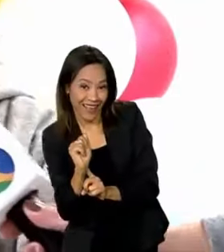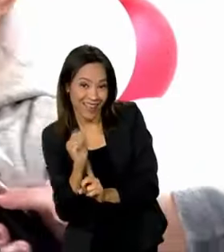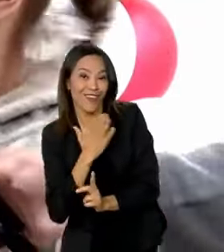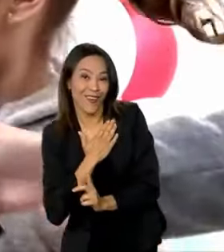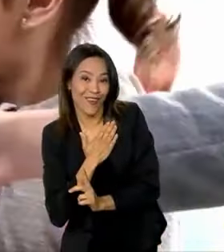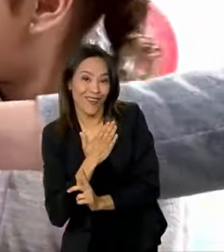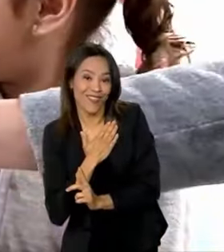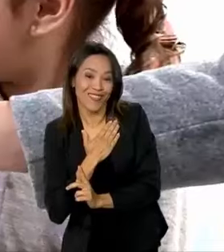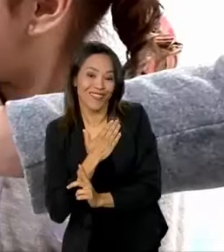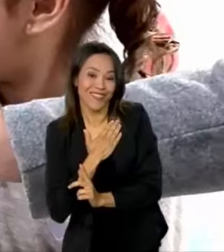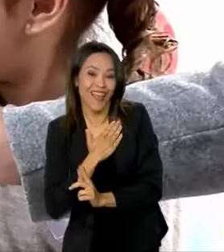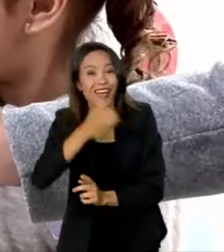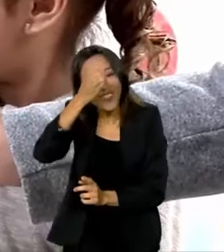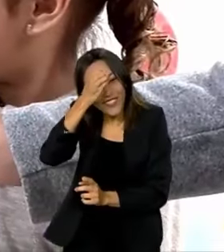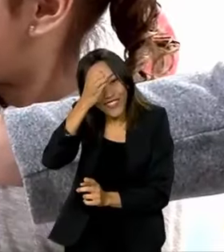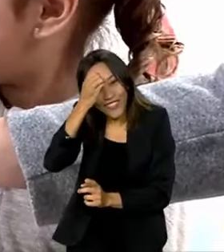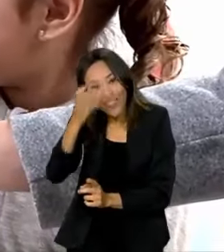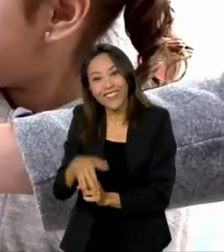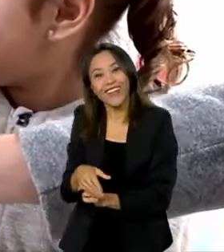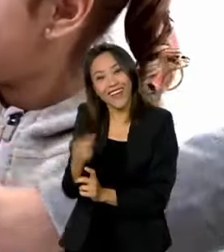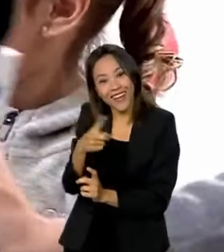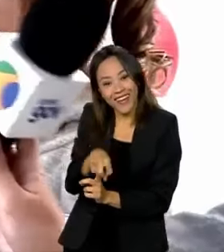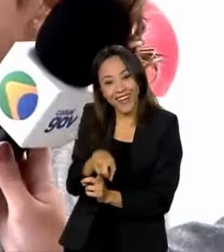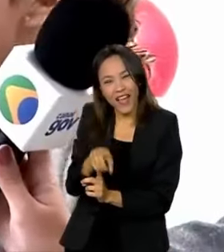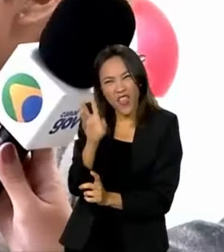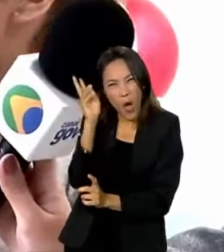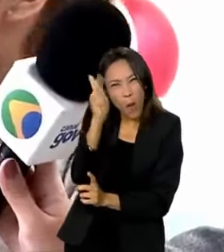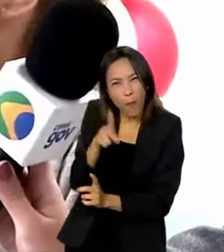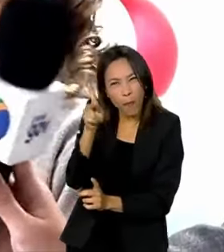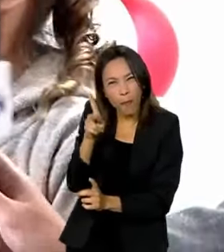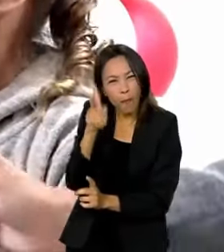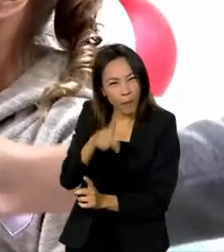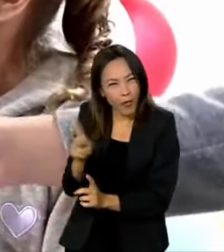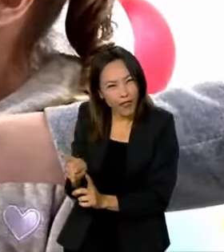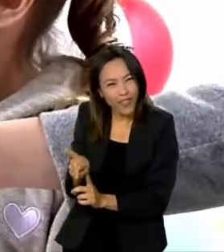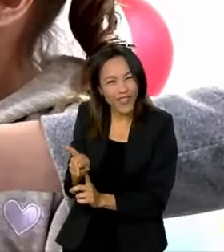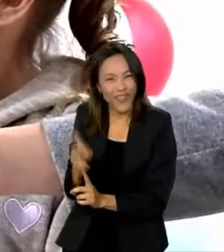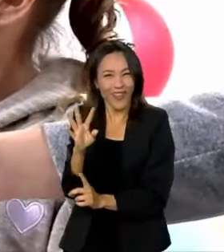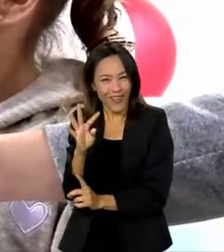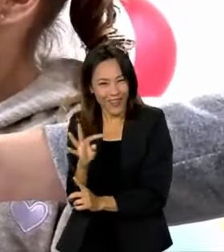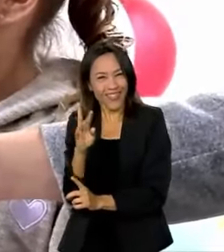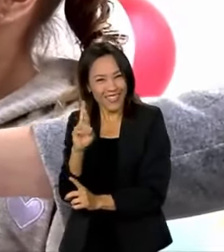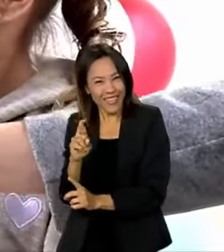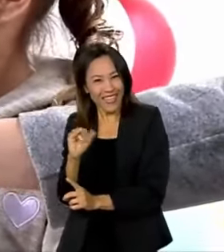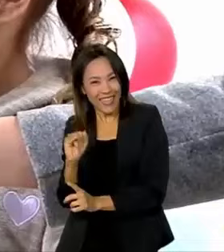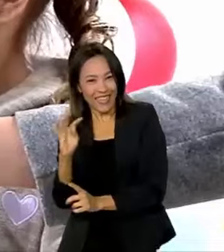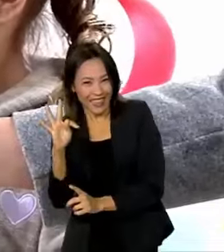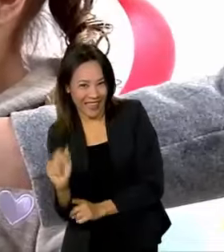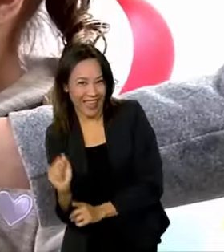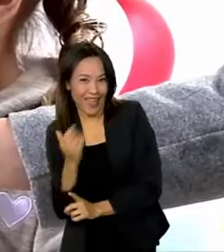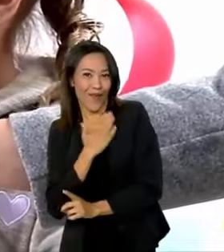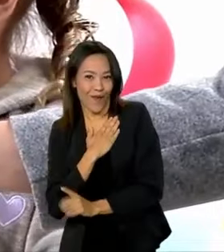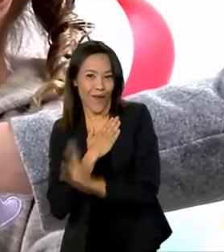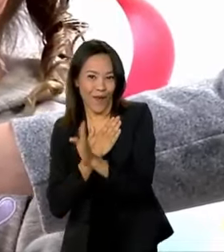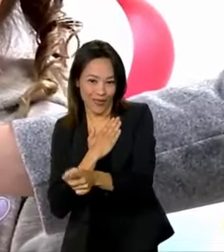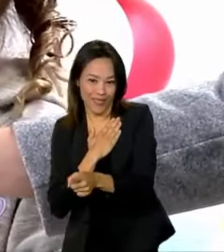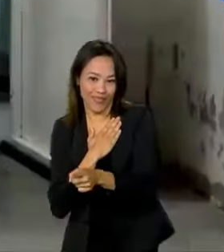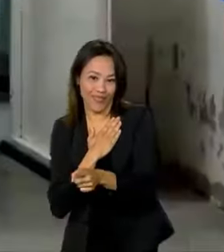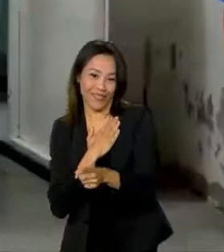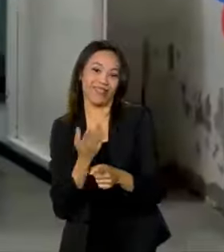não é a tia Rita é profe Rita Ah é profe Rita Eu gosto da